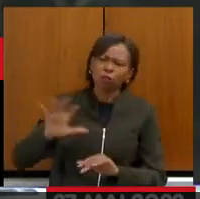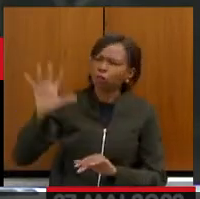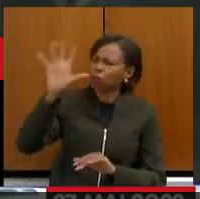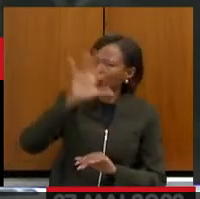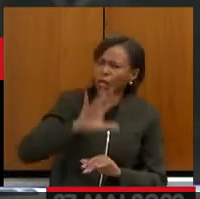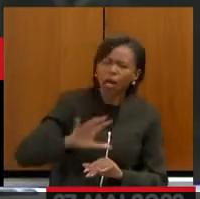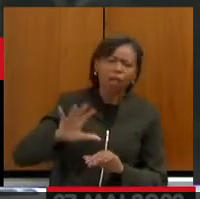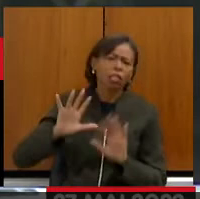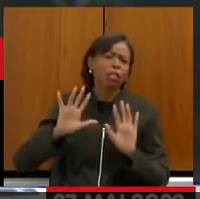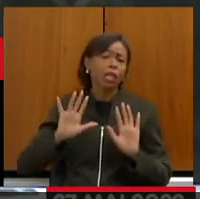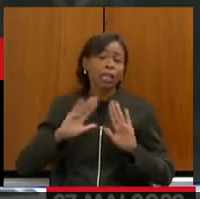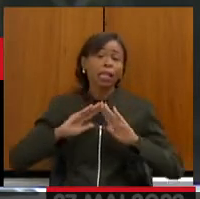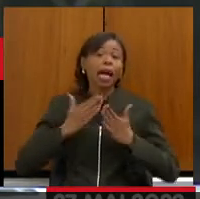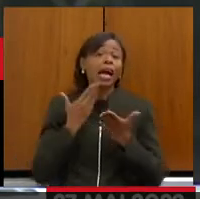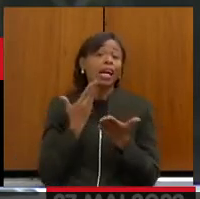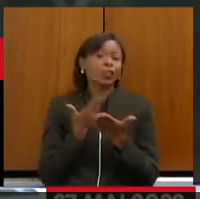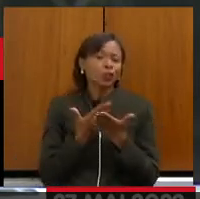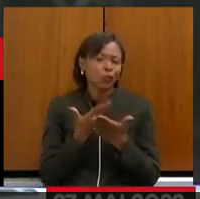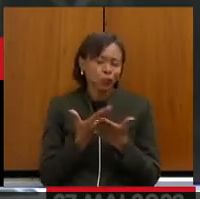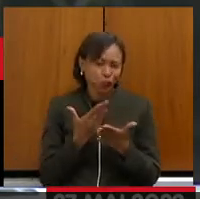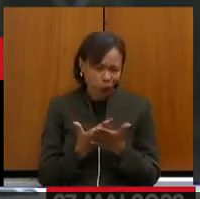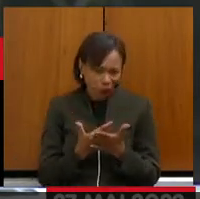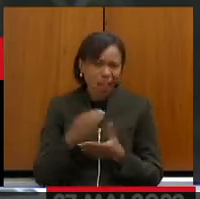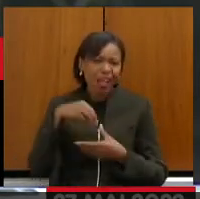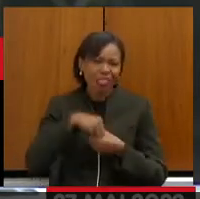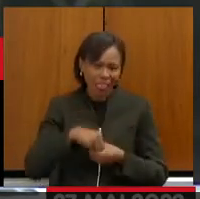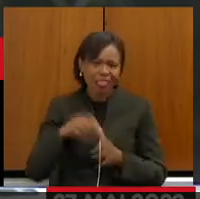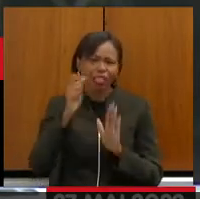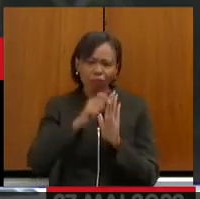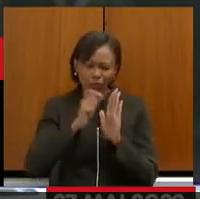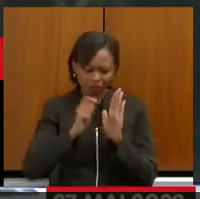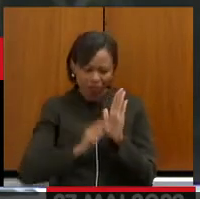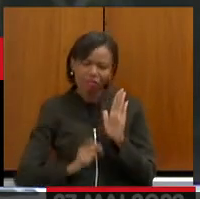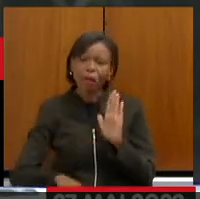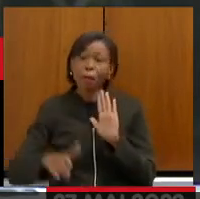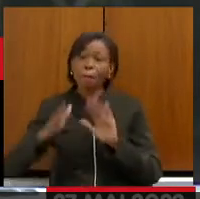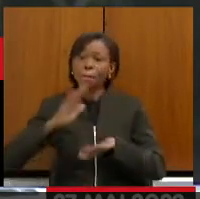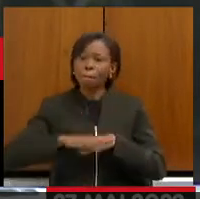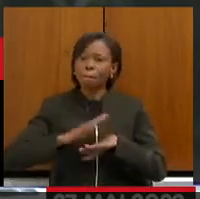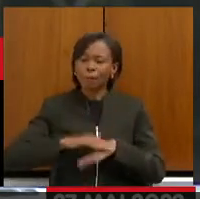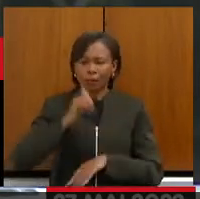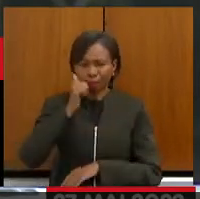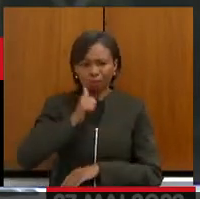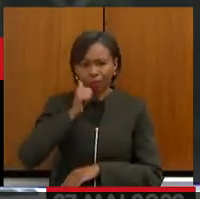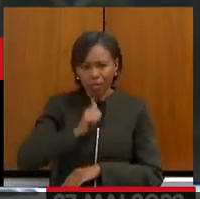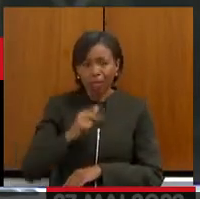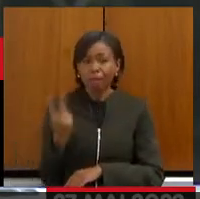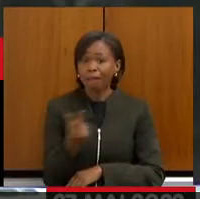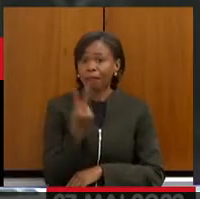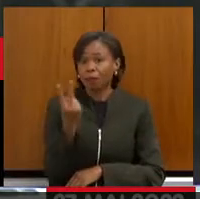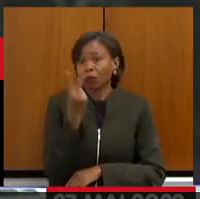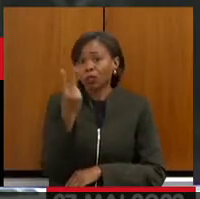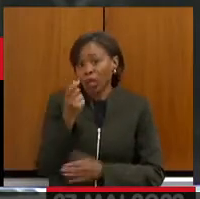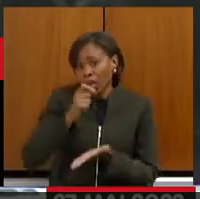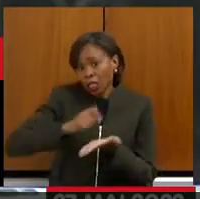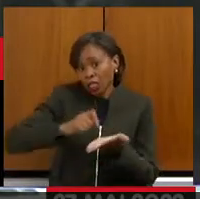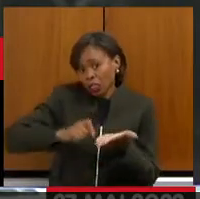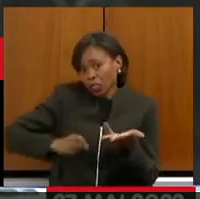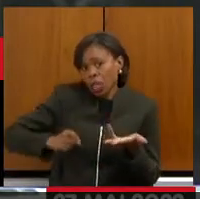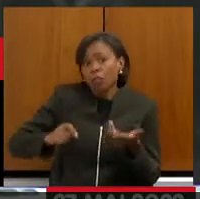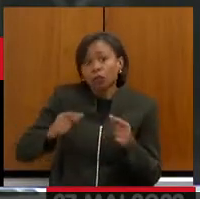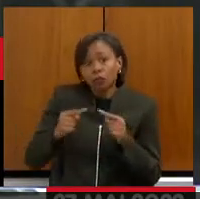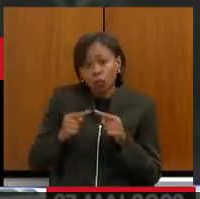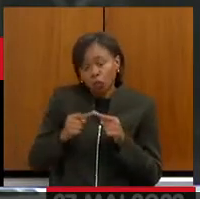escolas causando assim uma naturalização e uma valorização da escrita feminina e